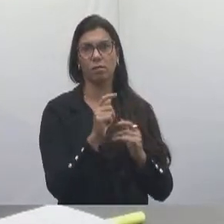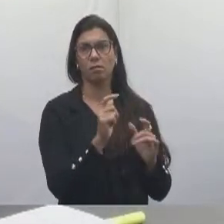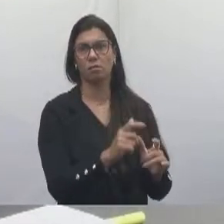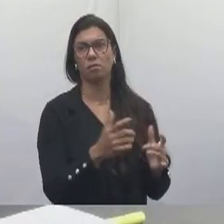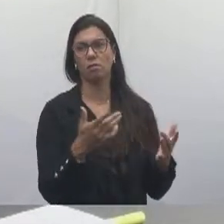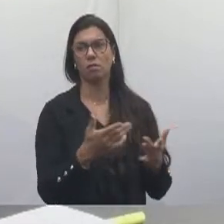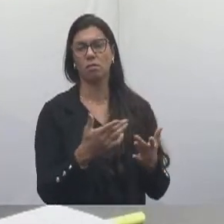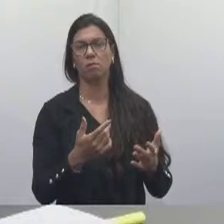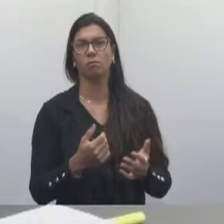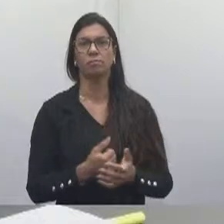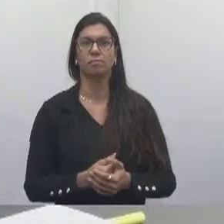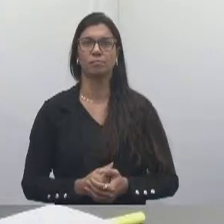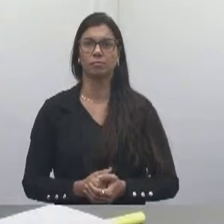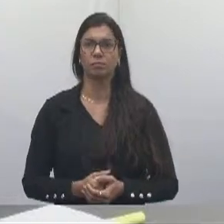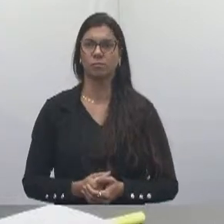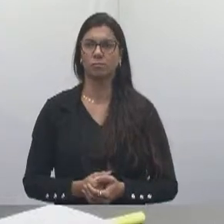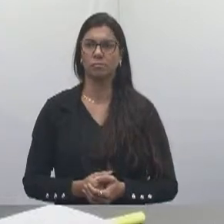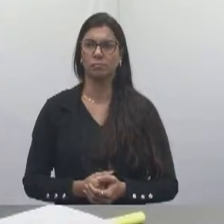senti na pele.